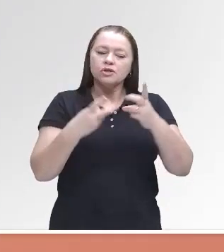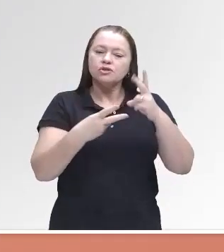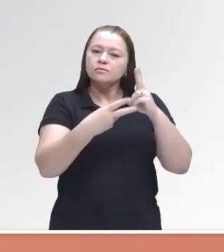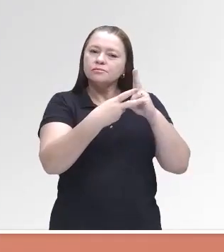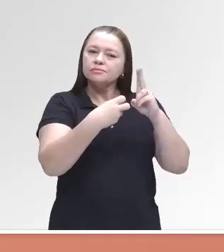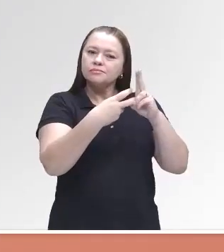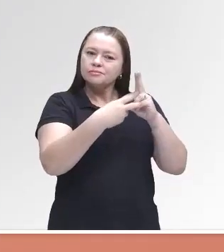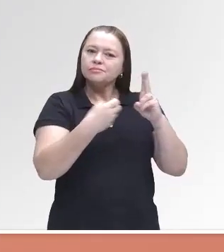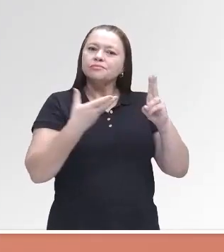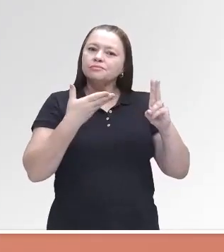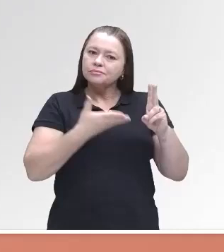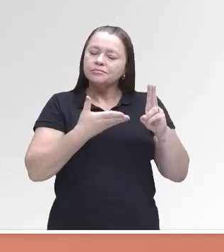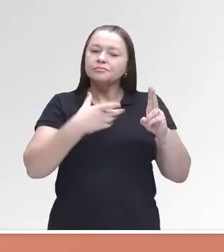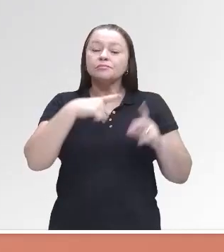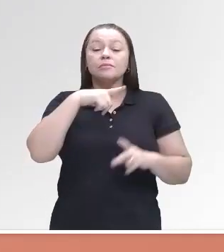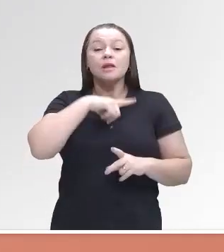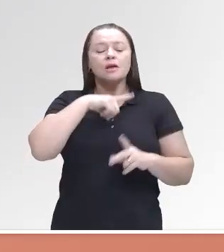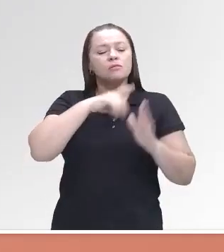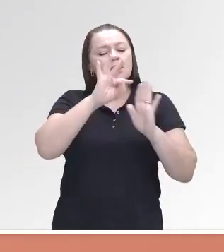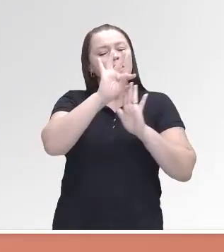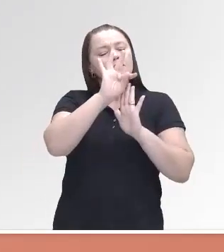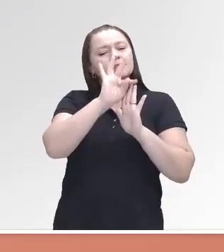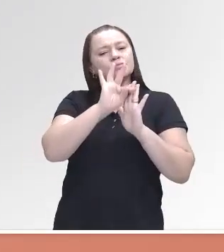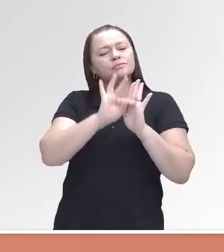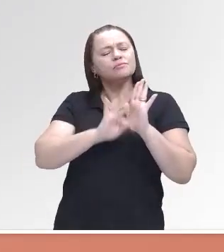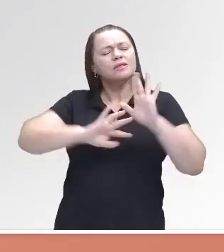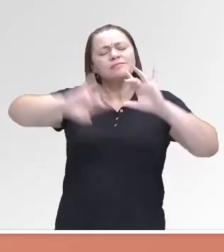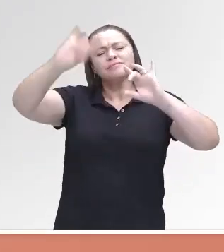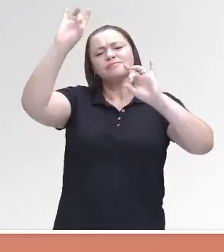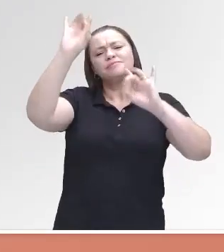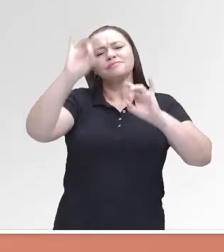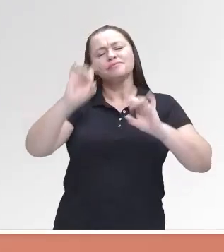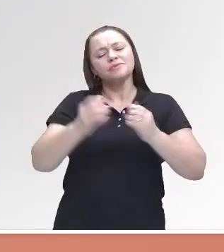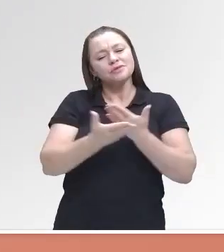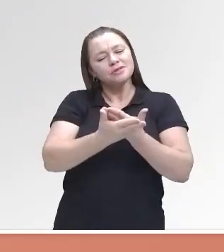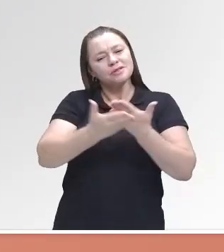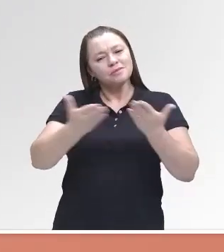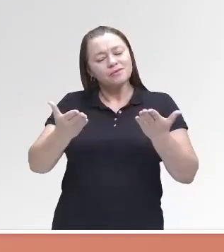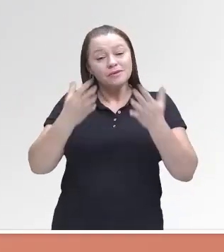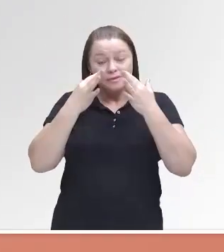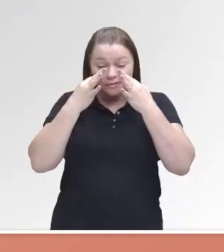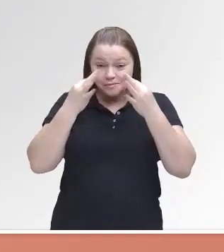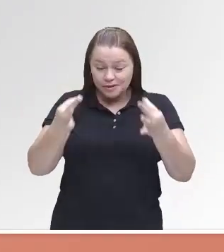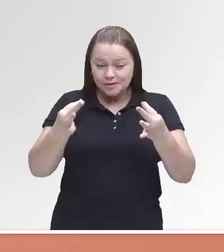isso? Eu trouxe um textinho todo especial, então preste atenção nesse vídeo.